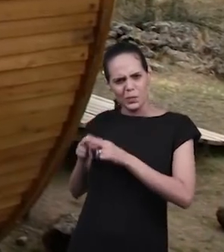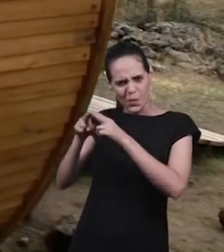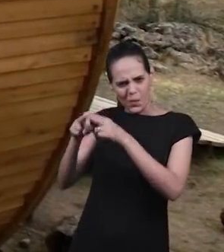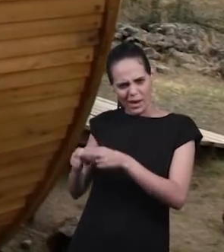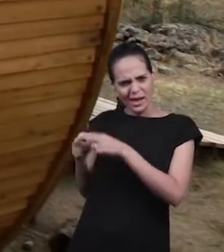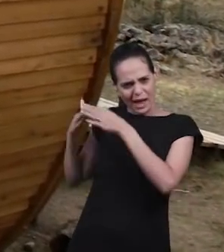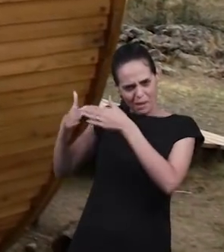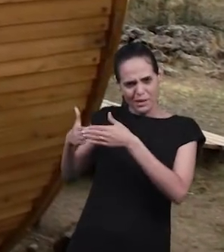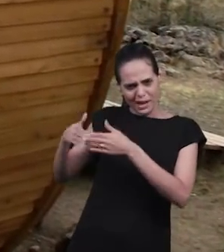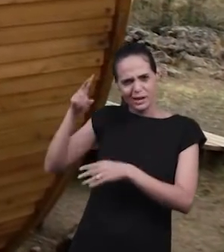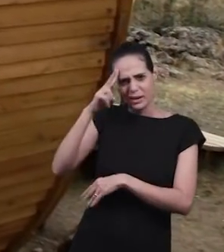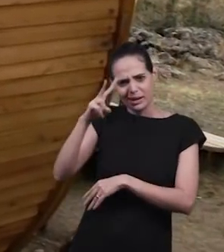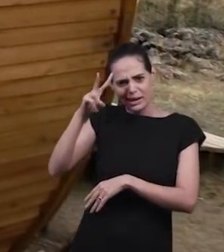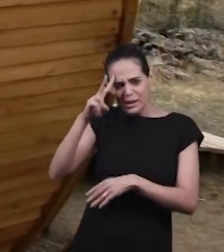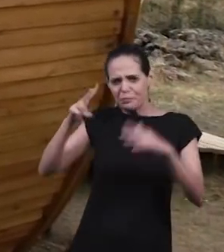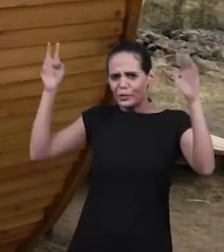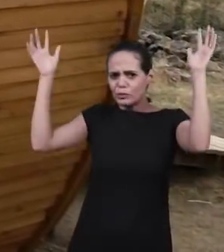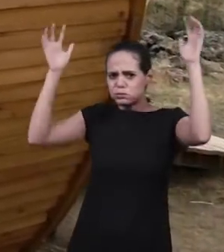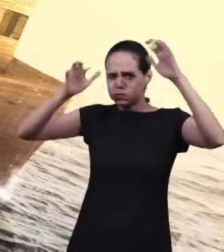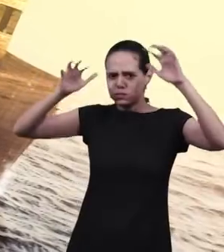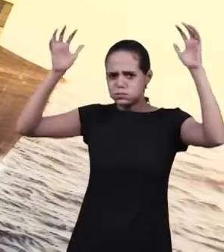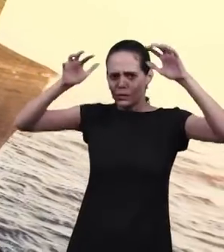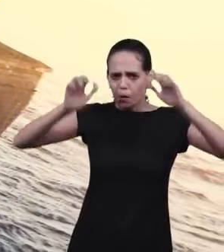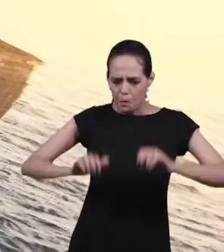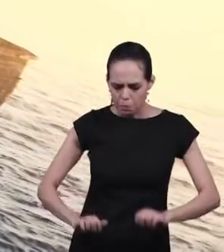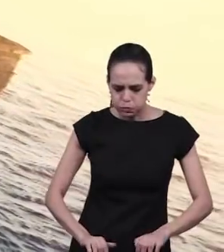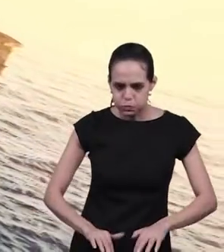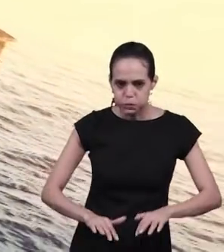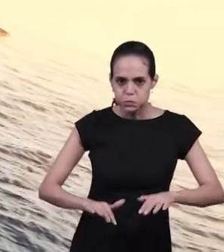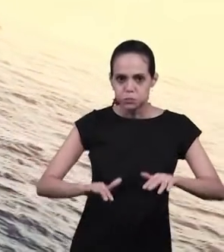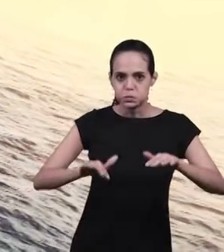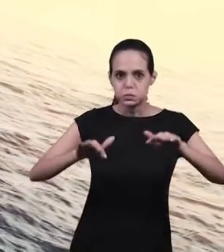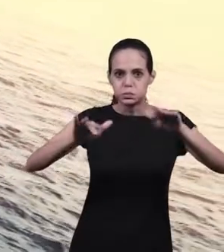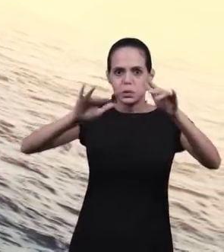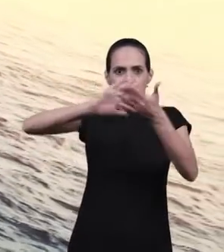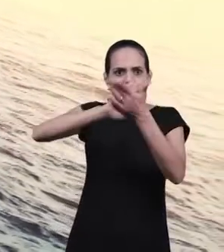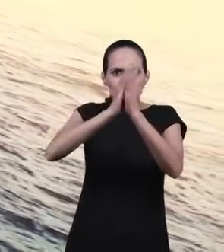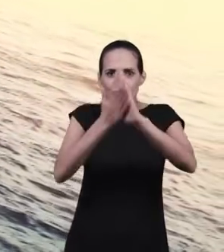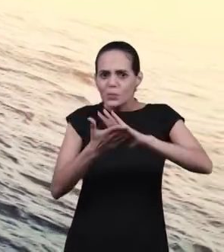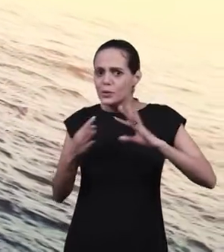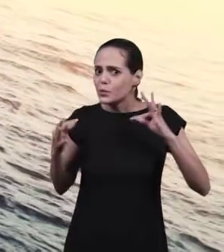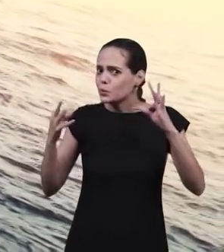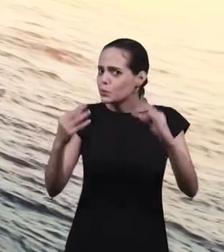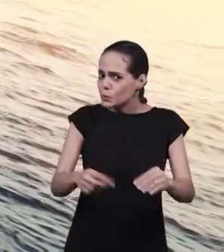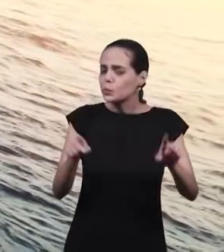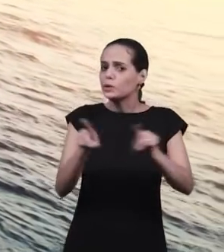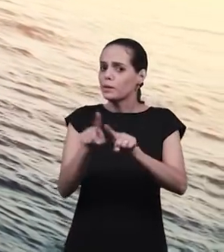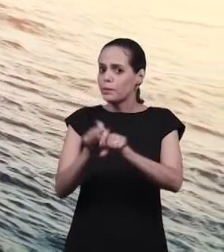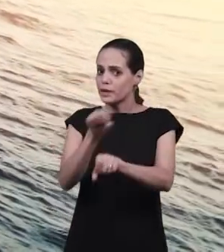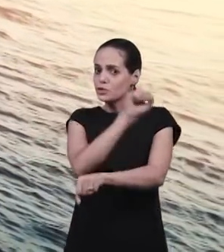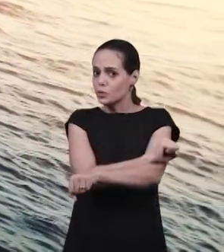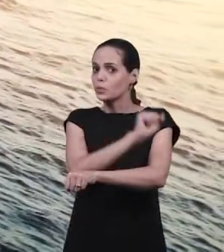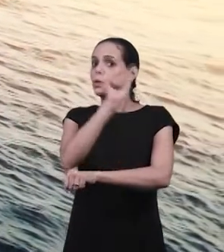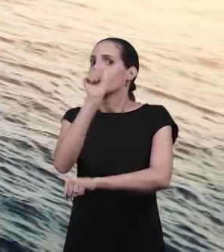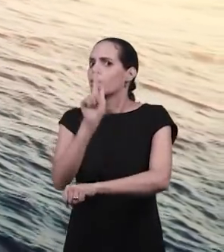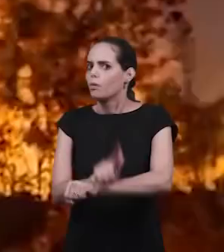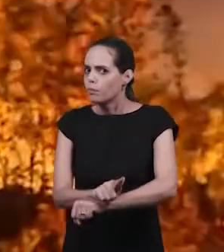Como foi nos dias de Noé, com o dilúvio tudo se